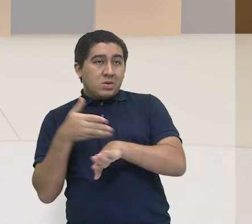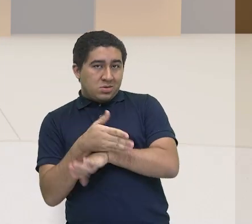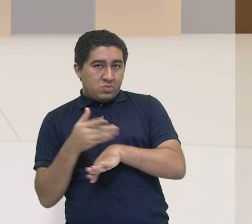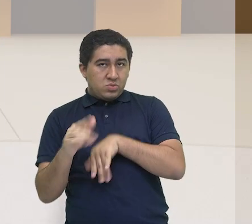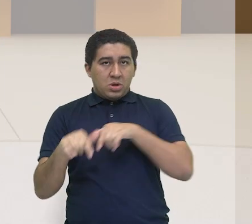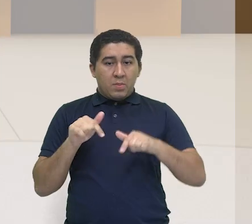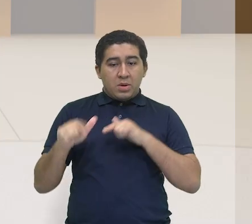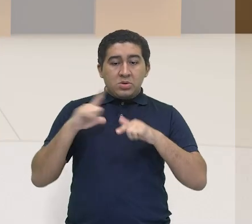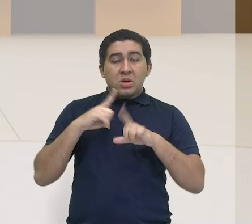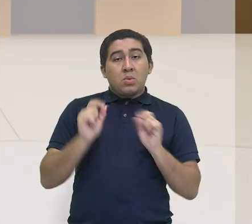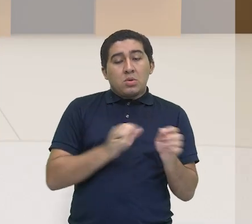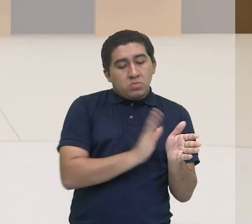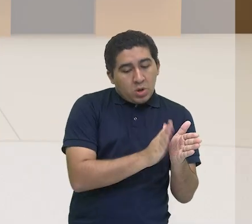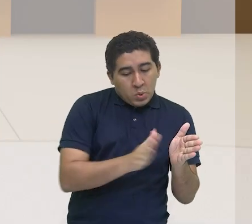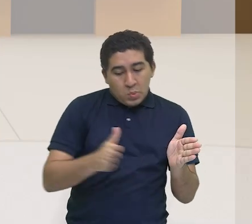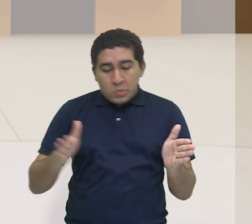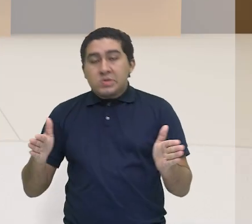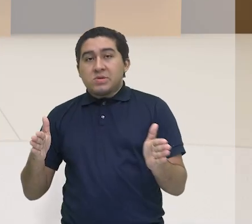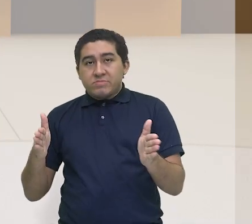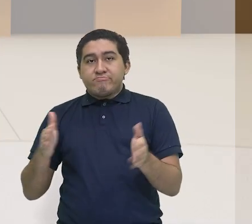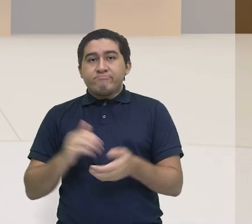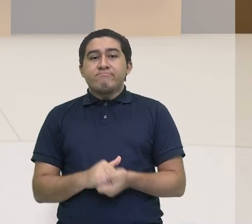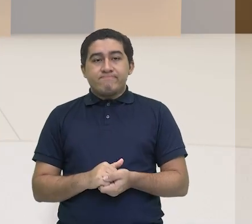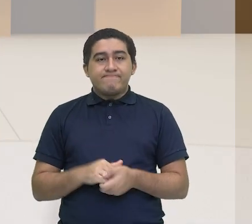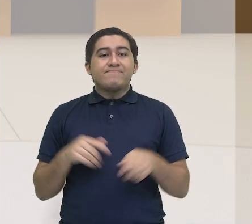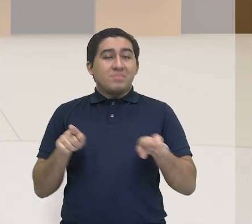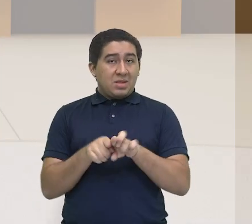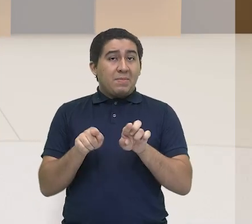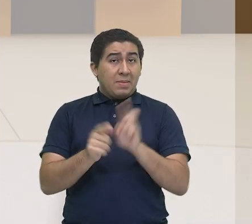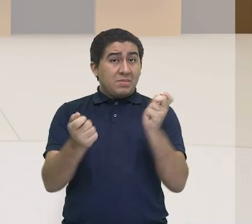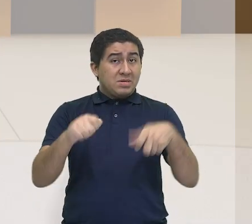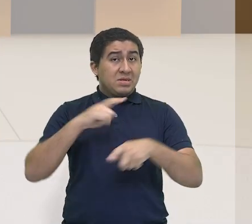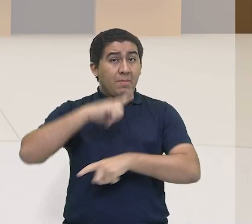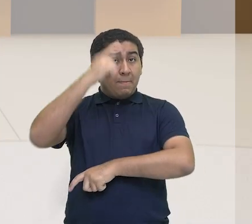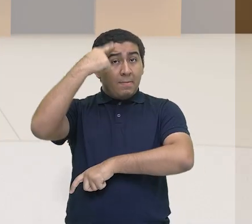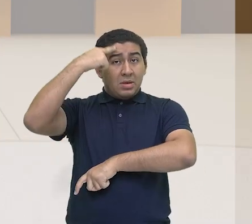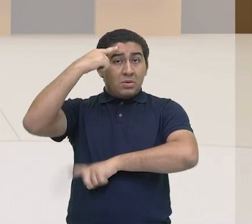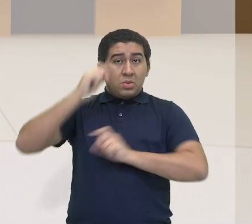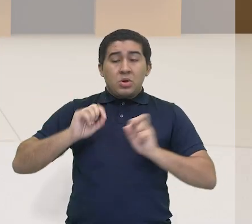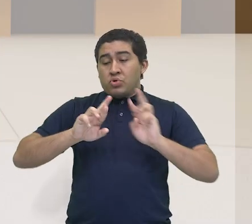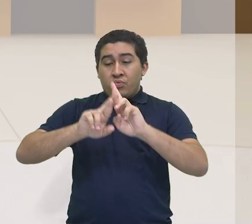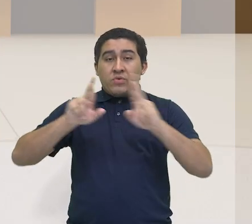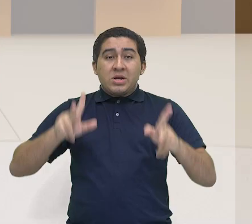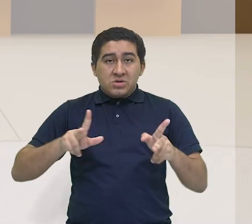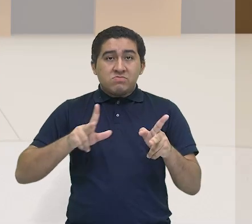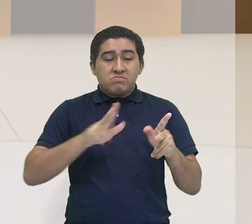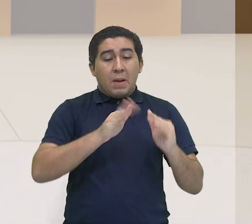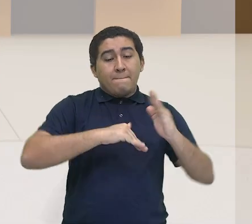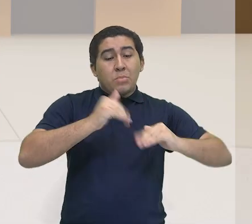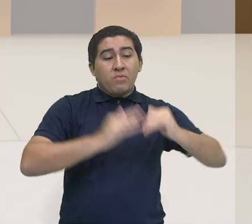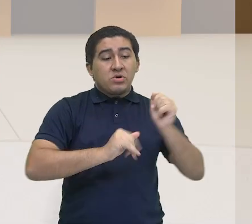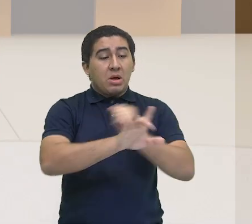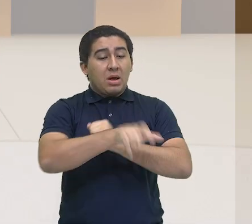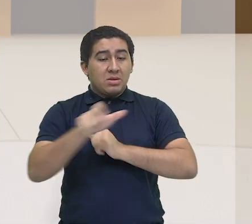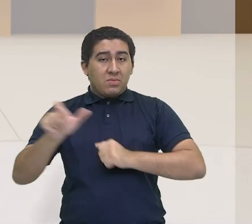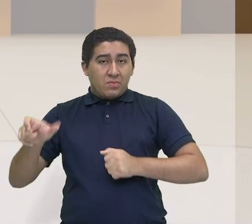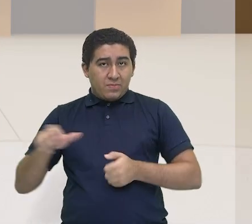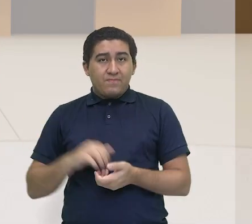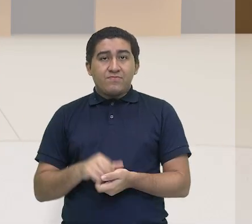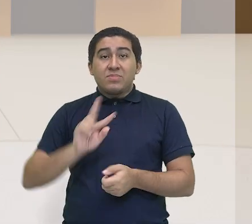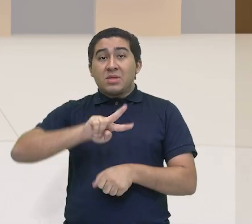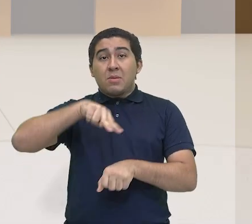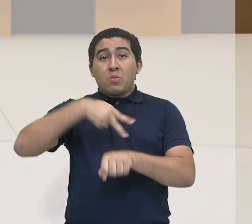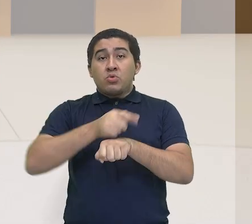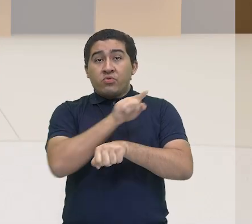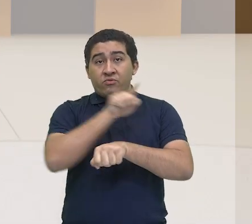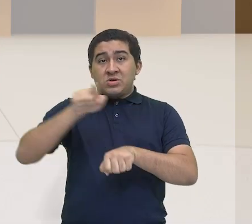porque existe uma rotina, professora. Depois E a gente também tem que pensar que é diferente para cada profissão, né? Exatamente, perfeito. Depois que você